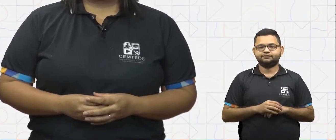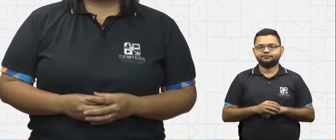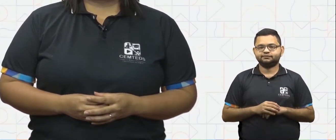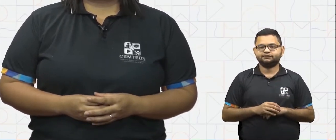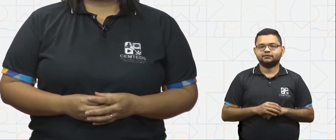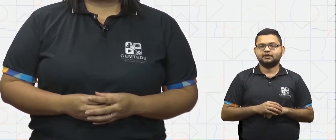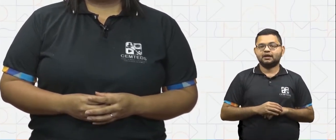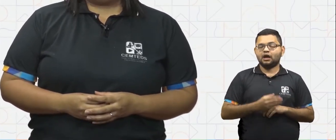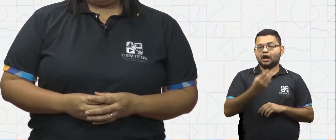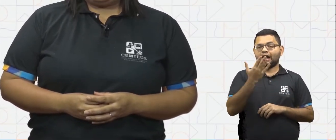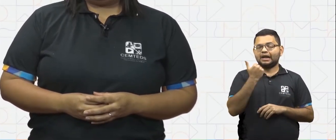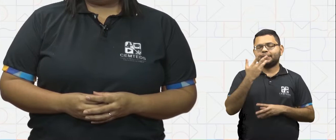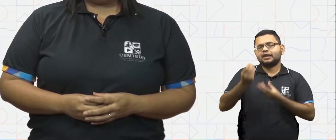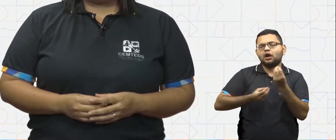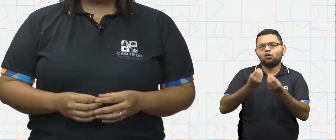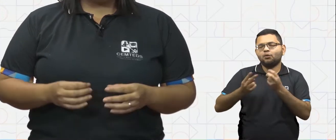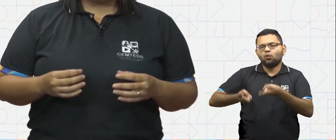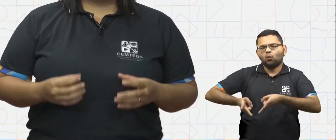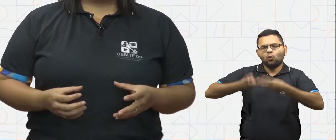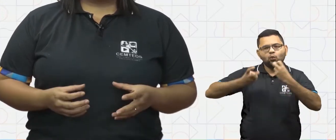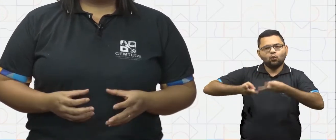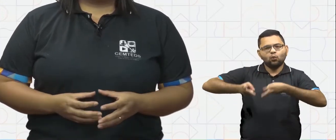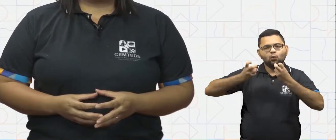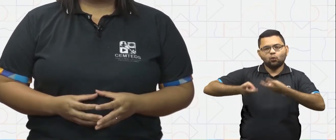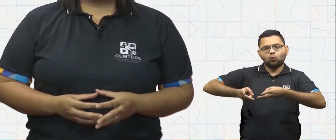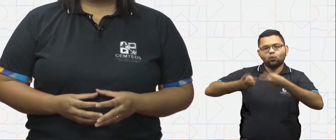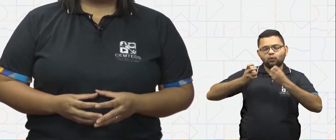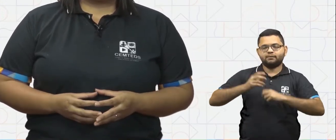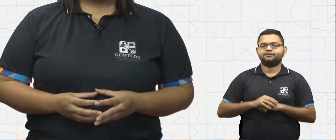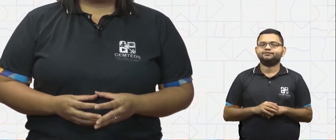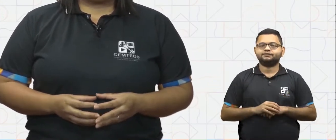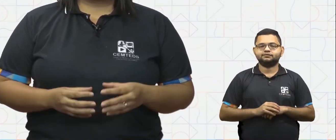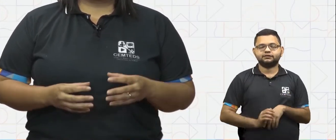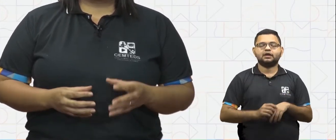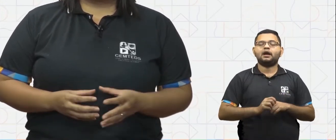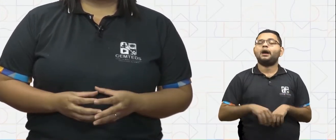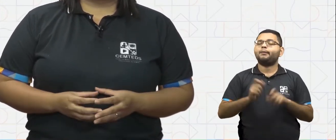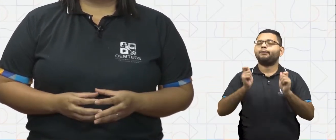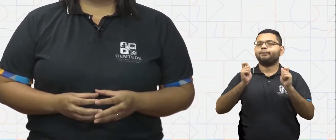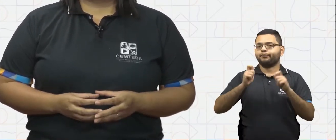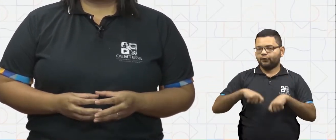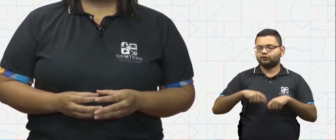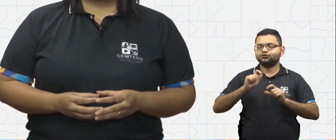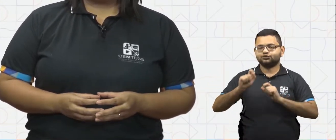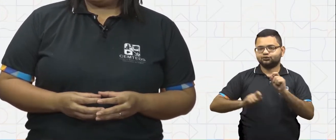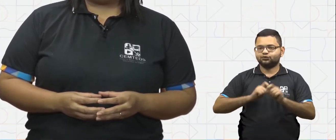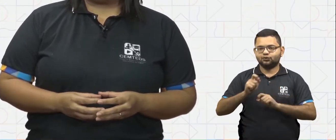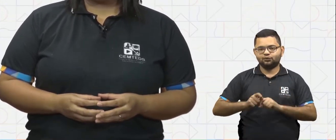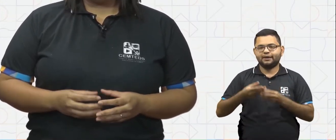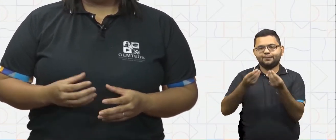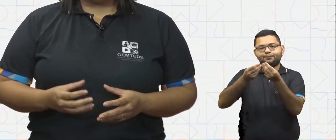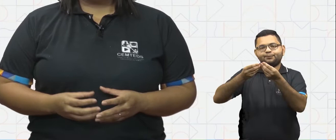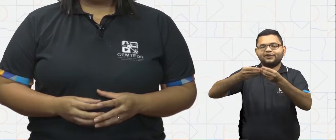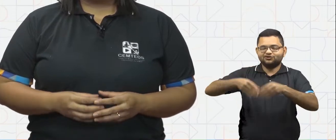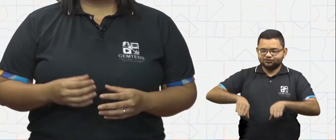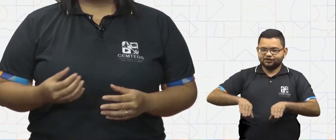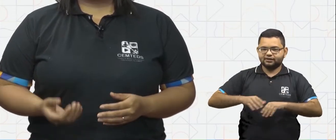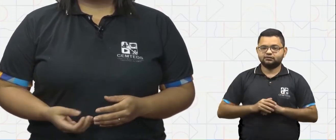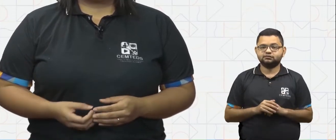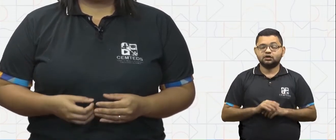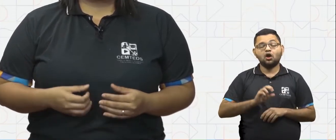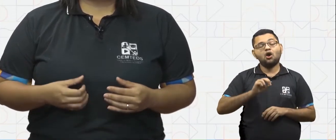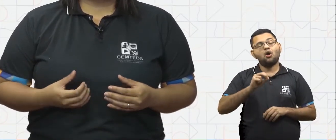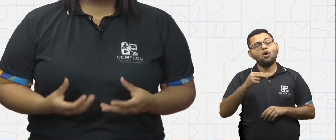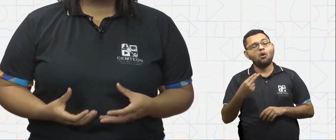substâncias obtidas a partir deles. Os fungos podem prejudicar os organismos nos quais se instalam, ou